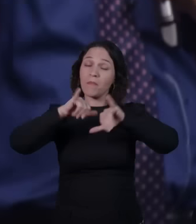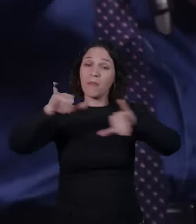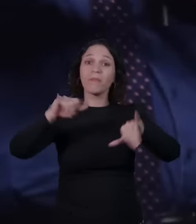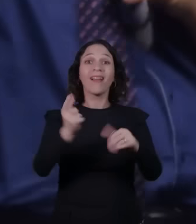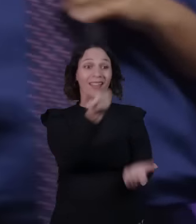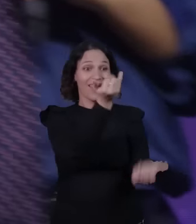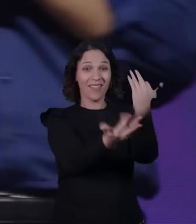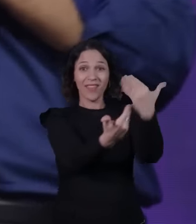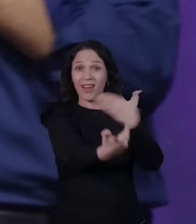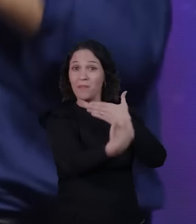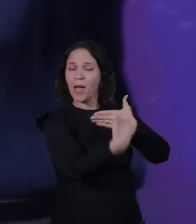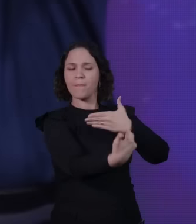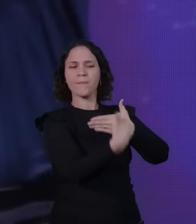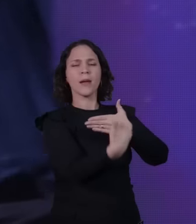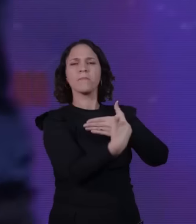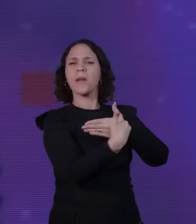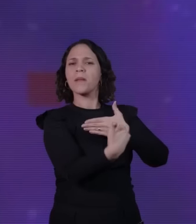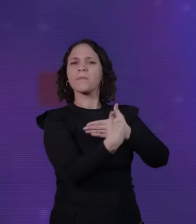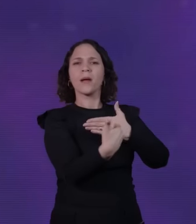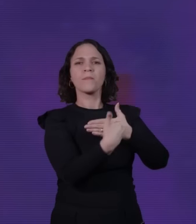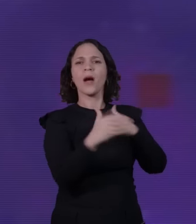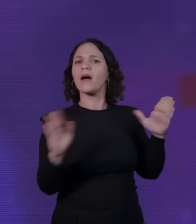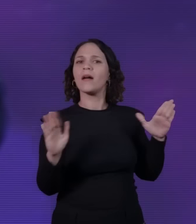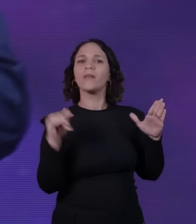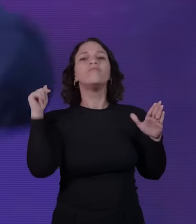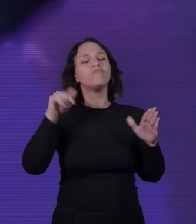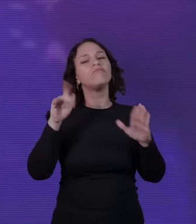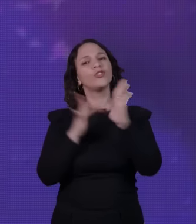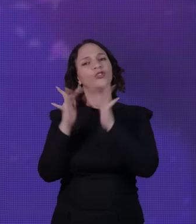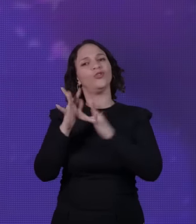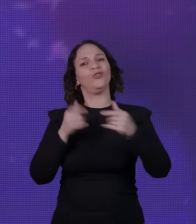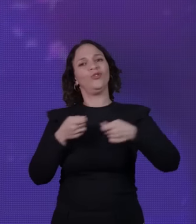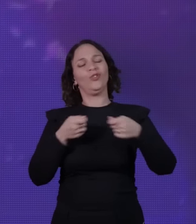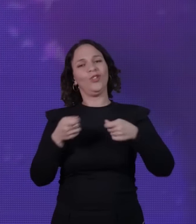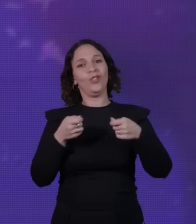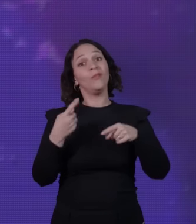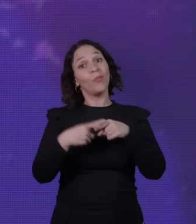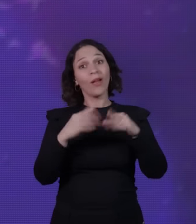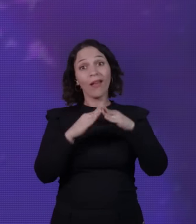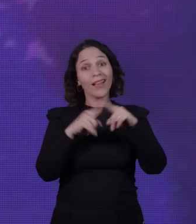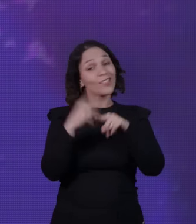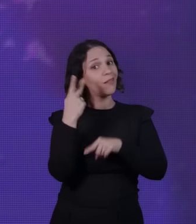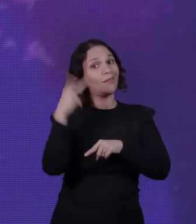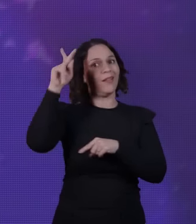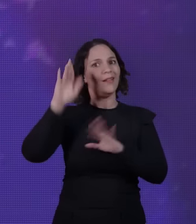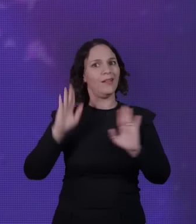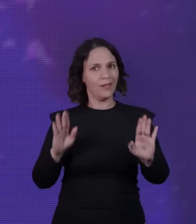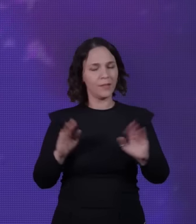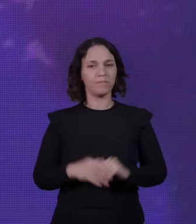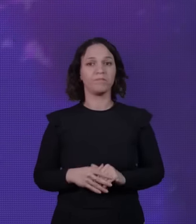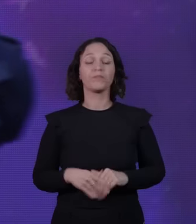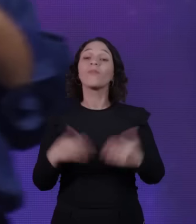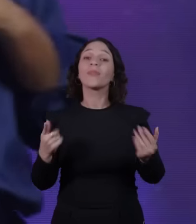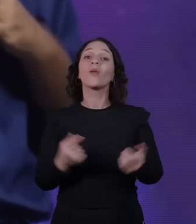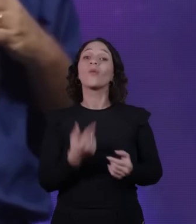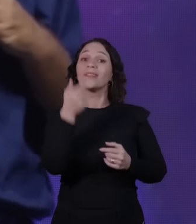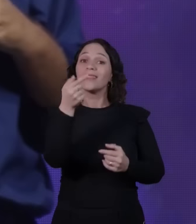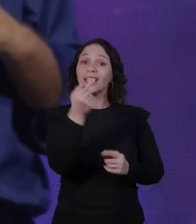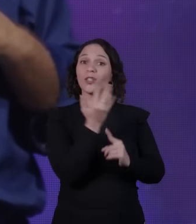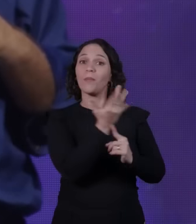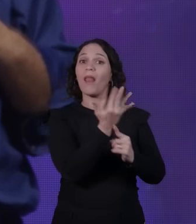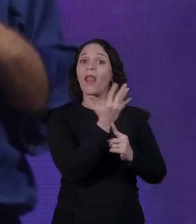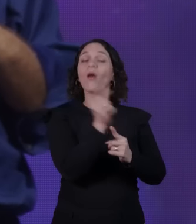do inferno não prevalecerão contra a minha igreja. A igreja é do Senhor. E os sete candeeiros são as